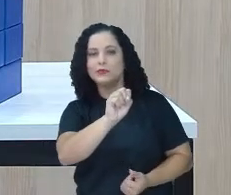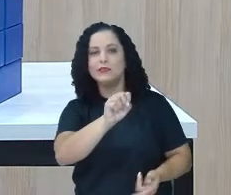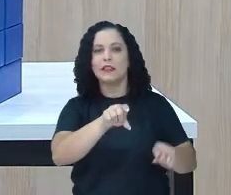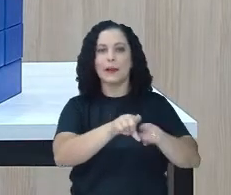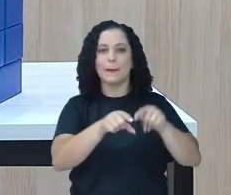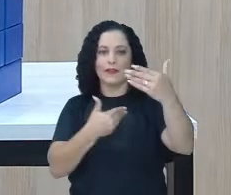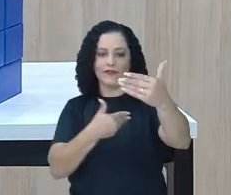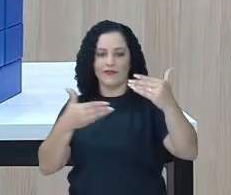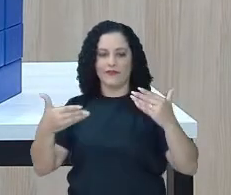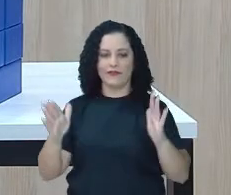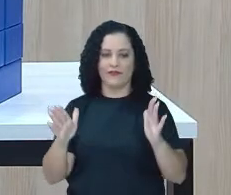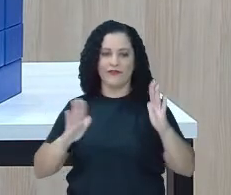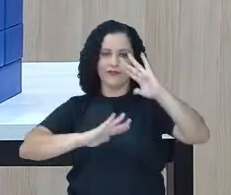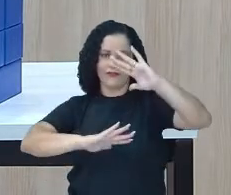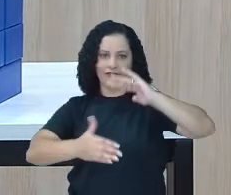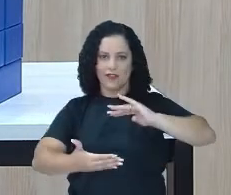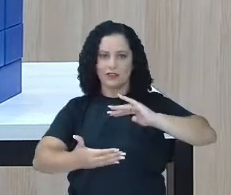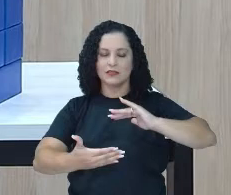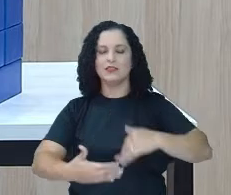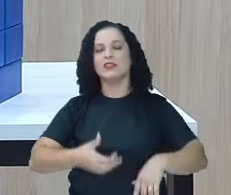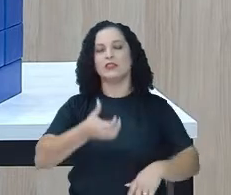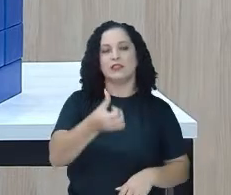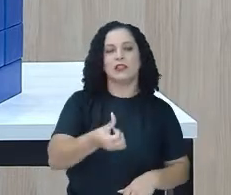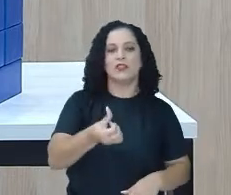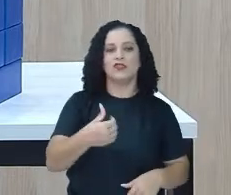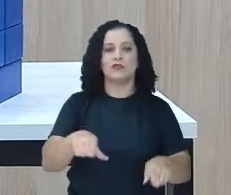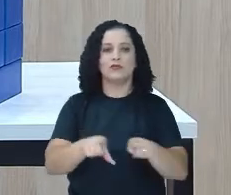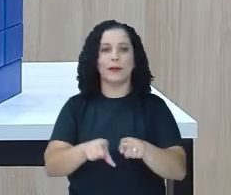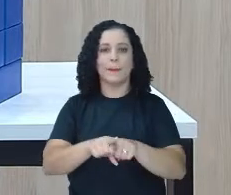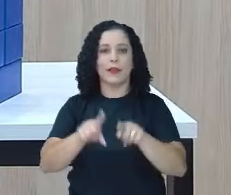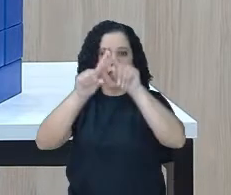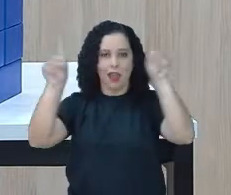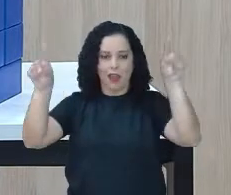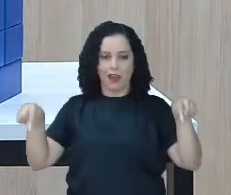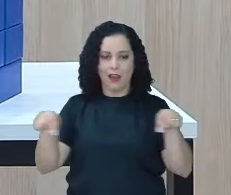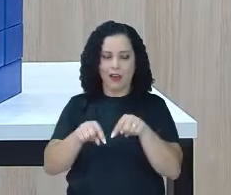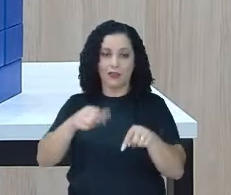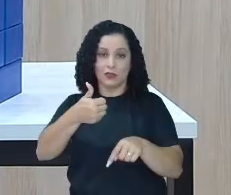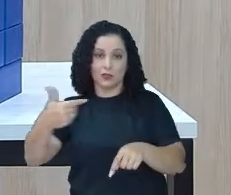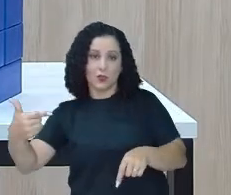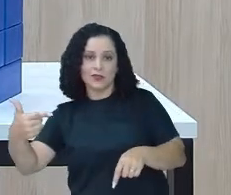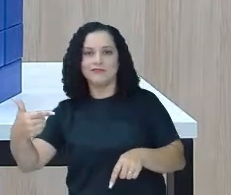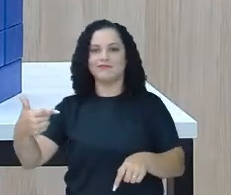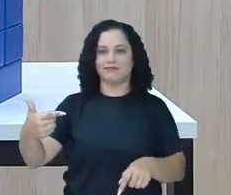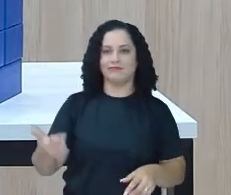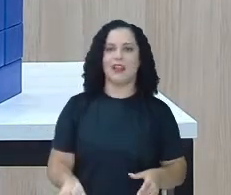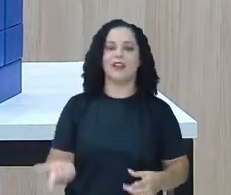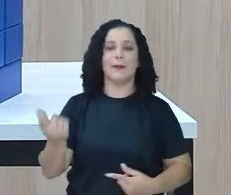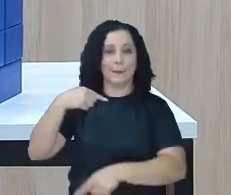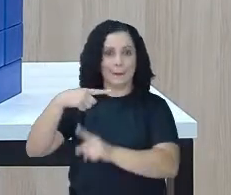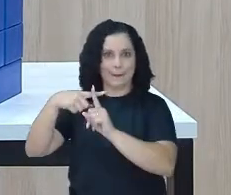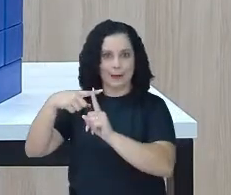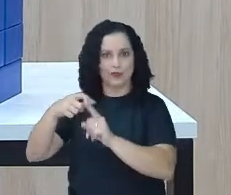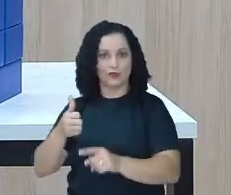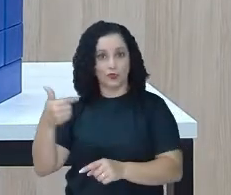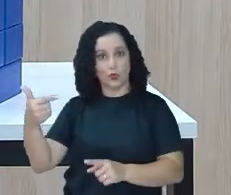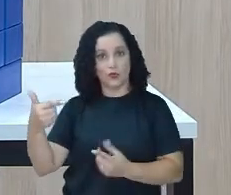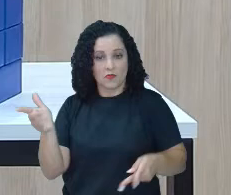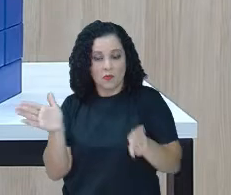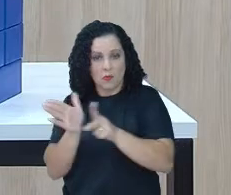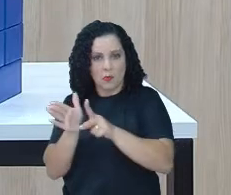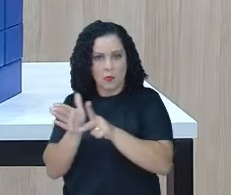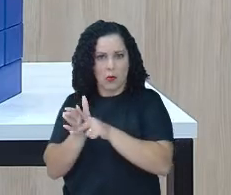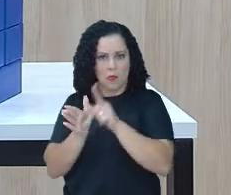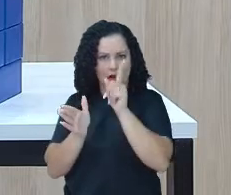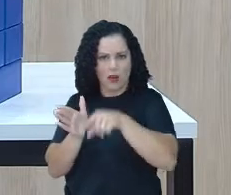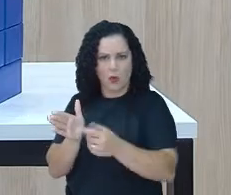6, quantidade de arestas 12. Então, a gente fez a substituição na posição de cada letrinha, mais o 2, que é da própria percepção,